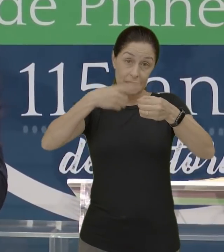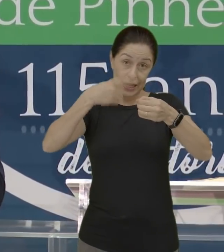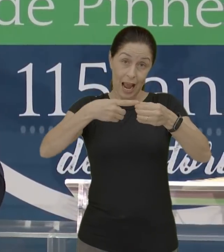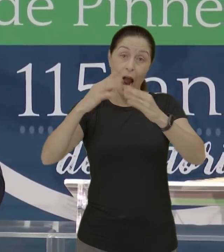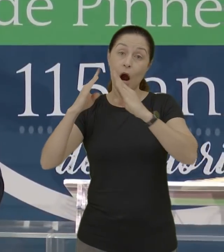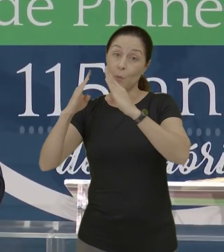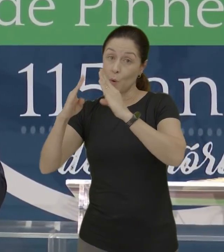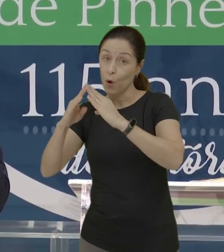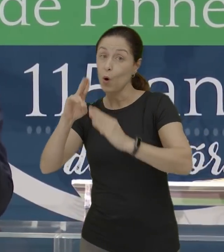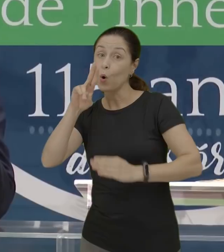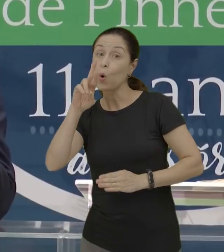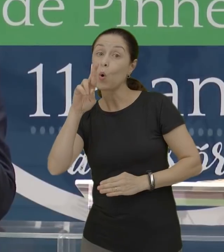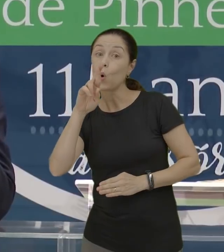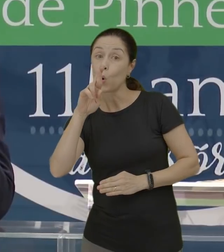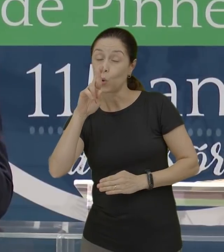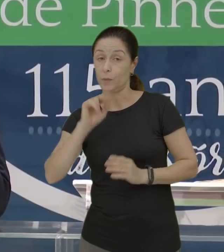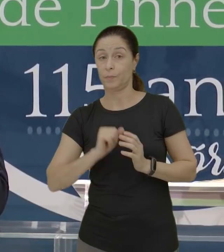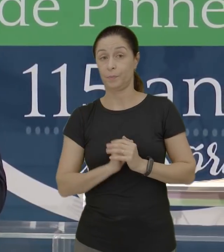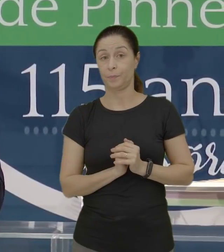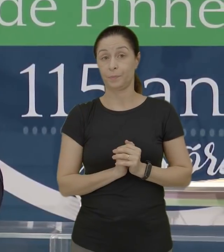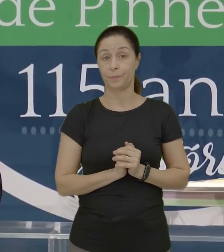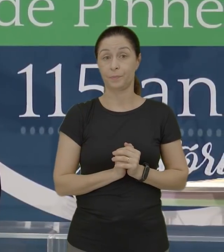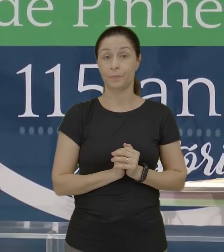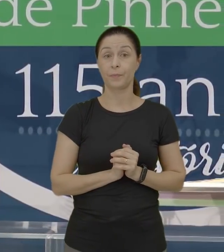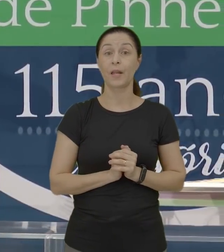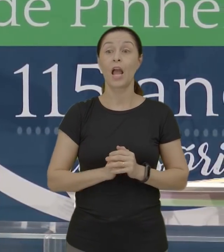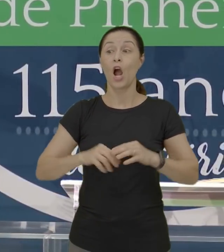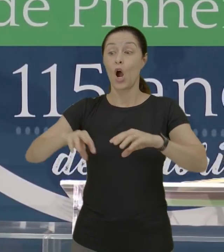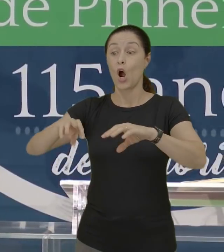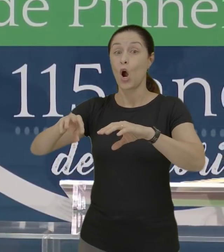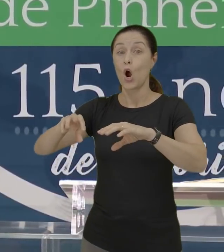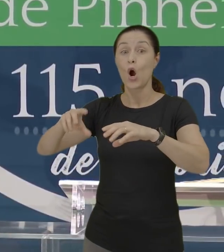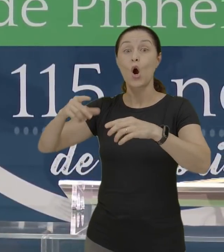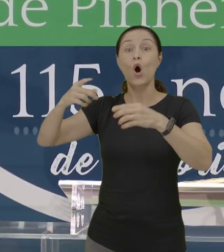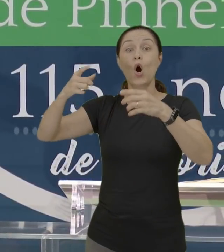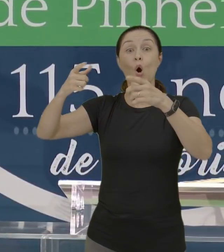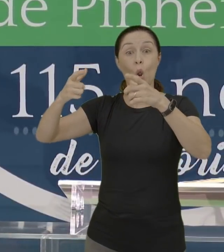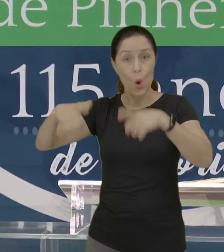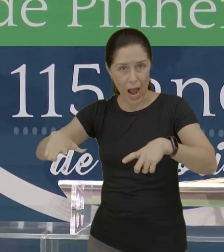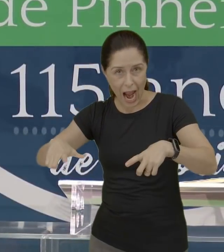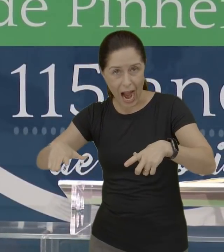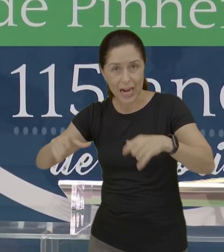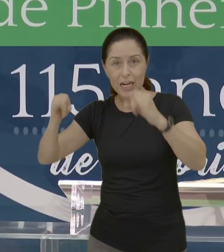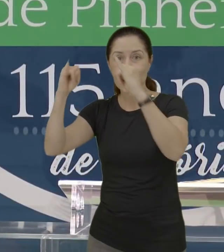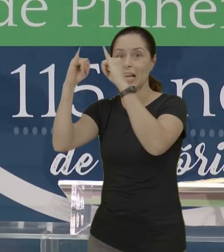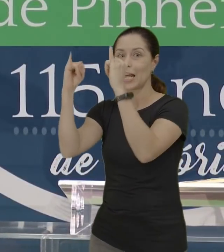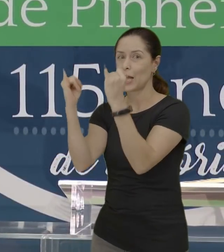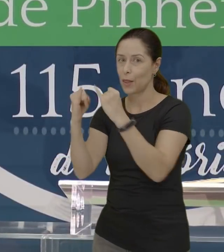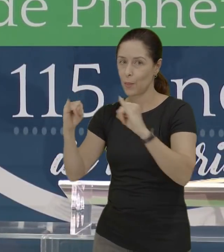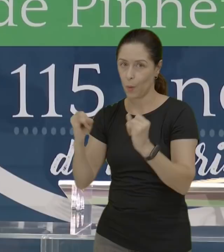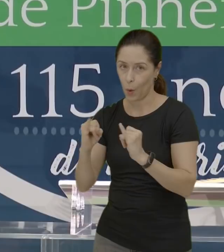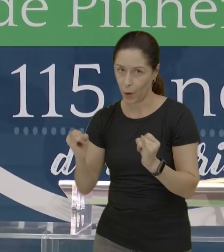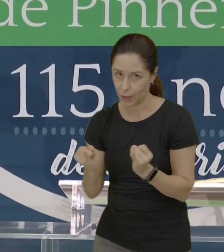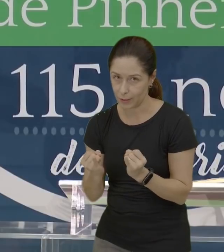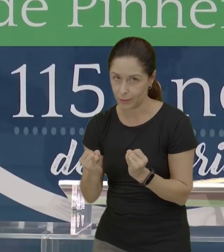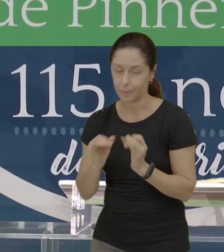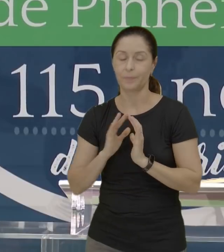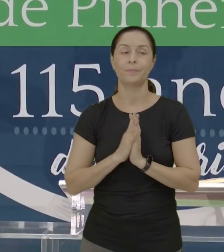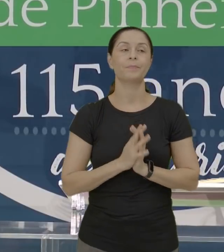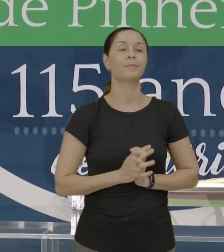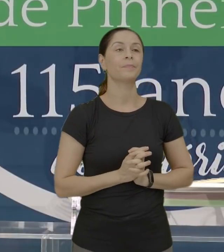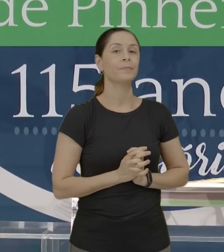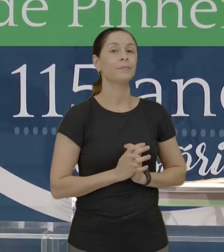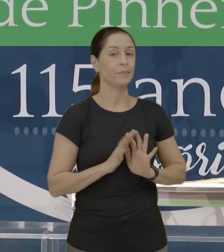Caldeus, capital da Caldeia, terra idólatra. A família dele era idólatra. Está lá em Josué, capítulo 24.